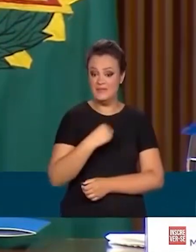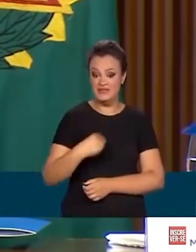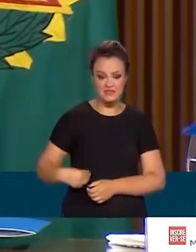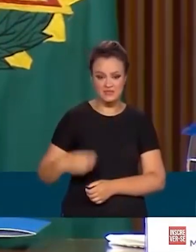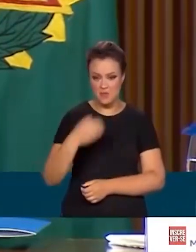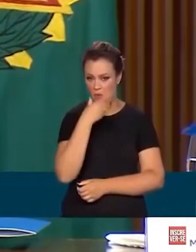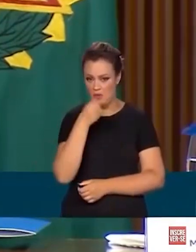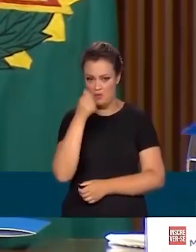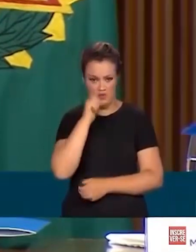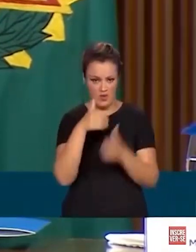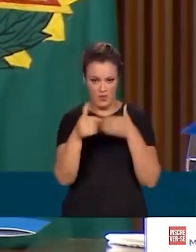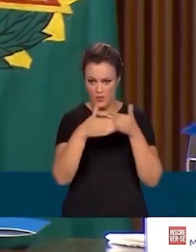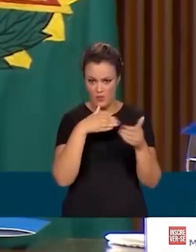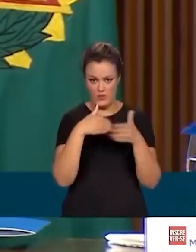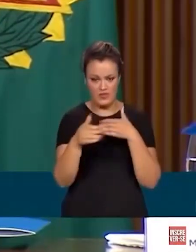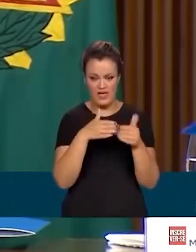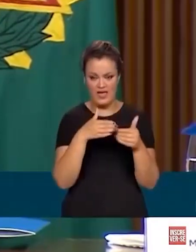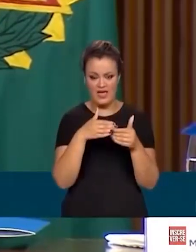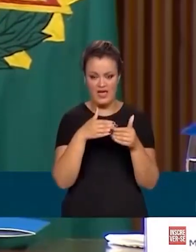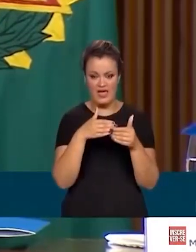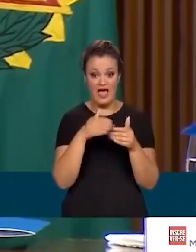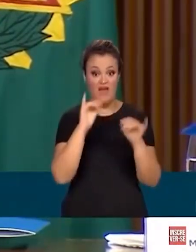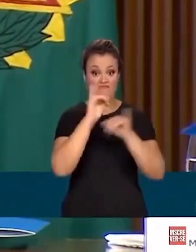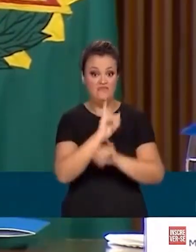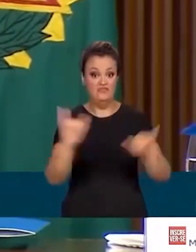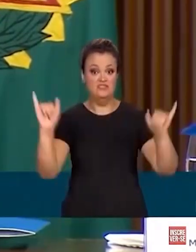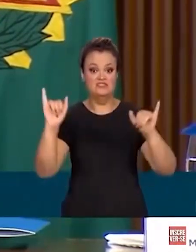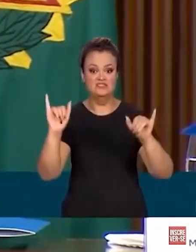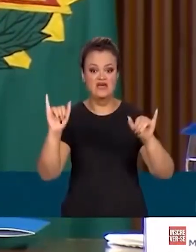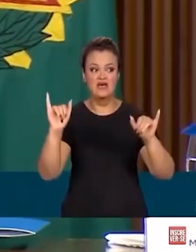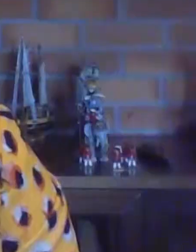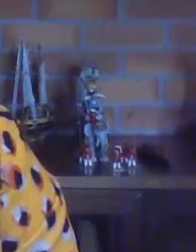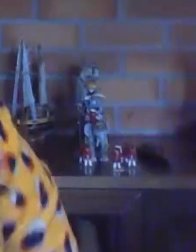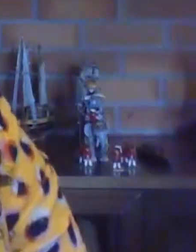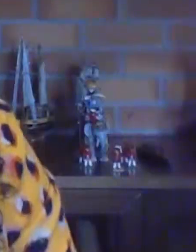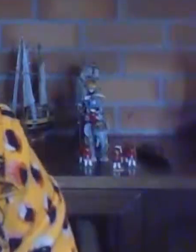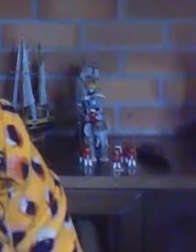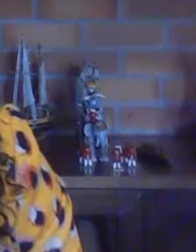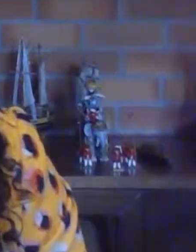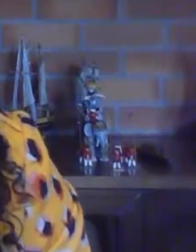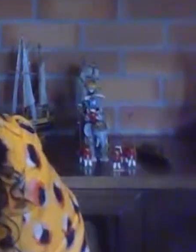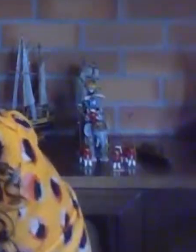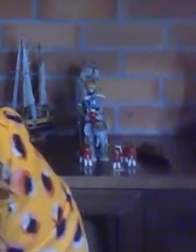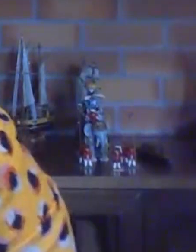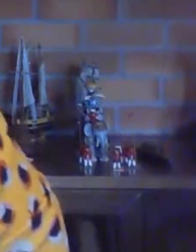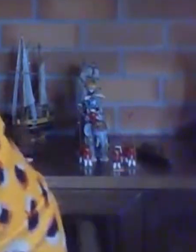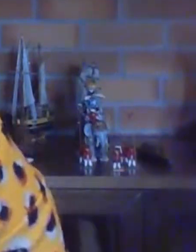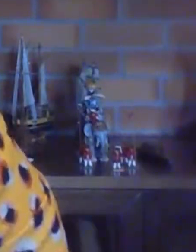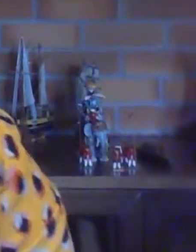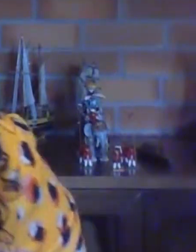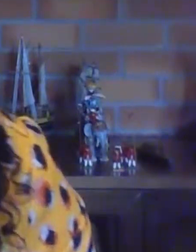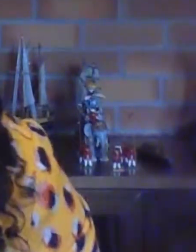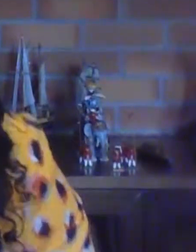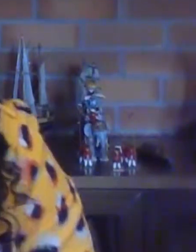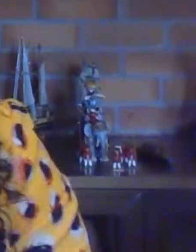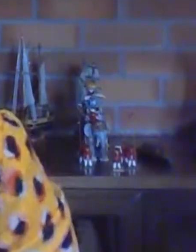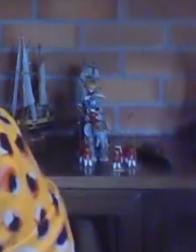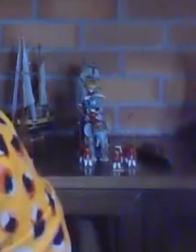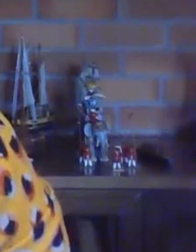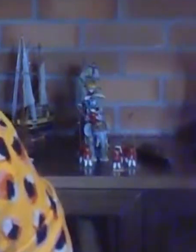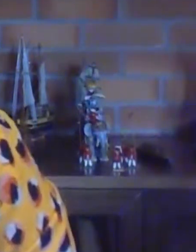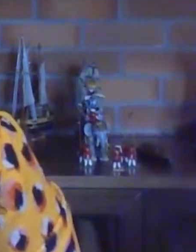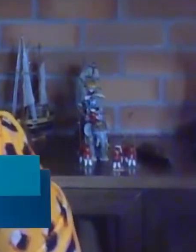governo também repercutiram mal, como avalia Carolina Siebra. Se acreditava que o Lula, quando chegasse